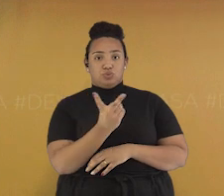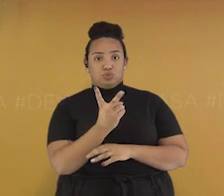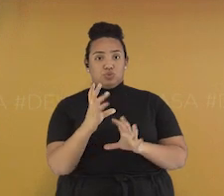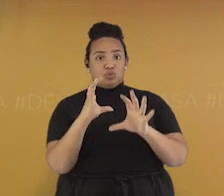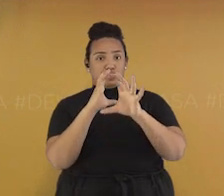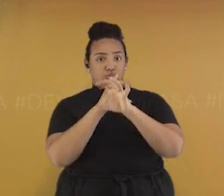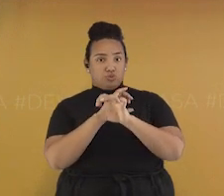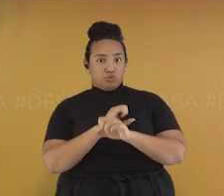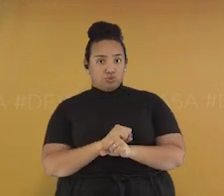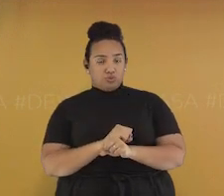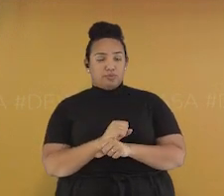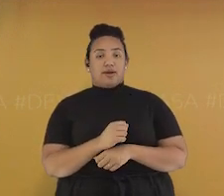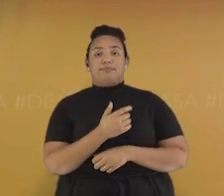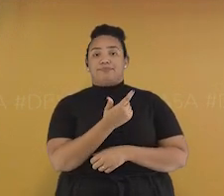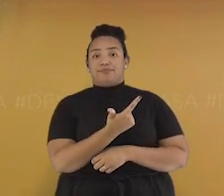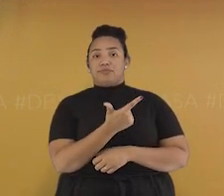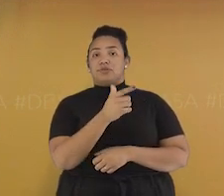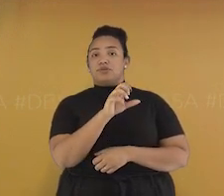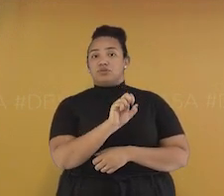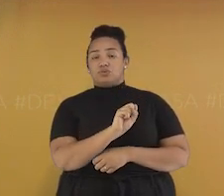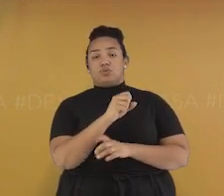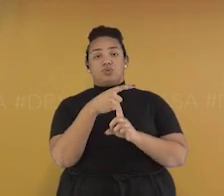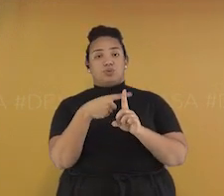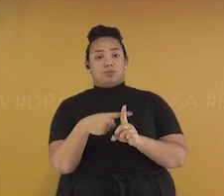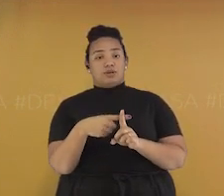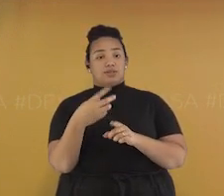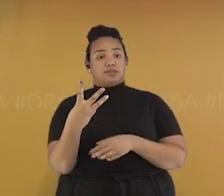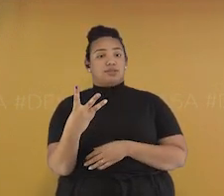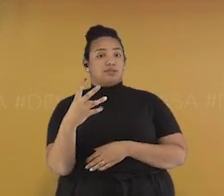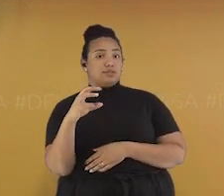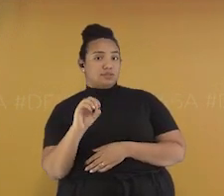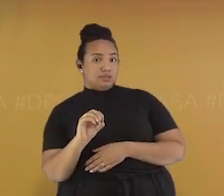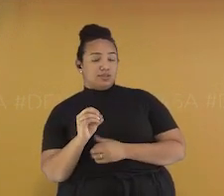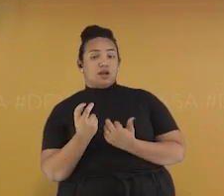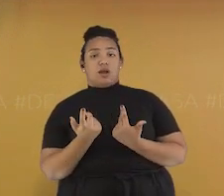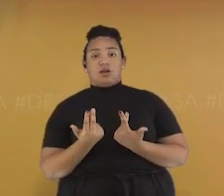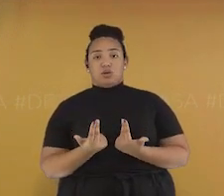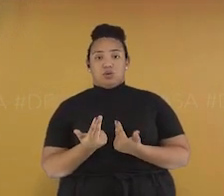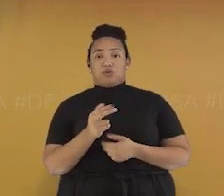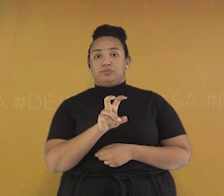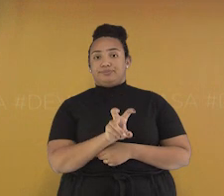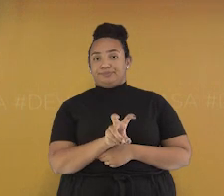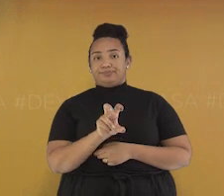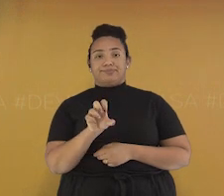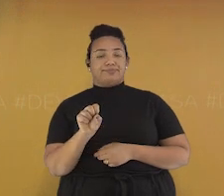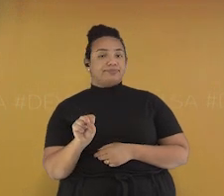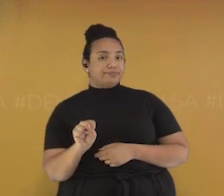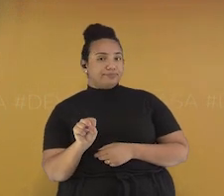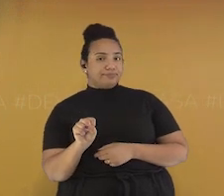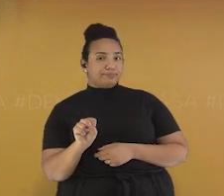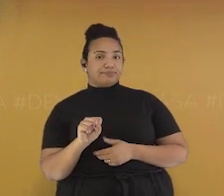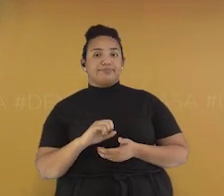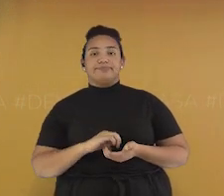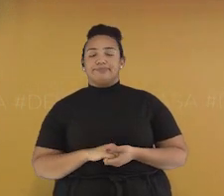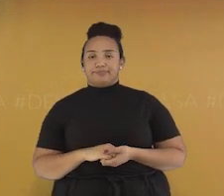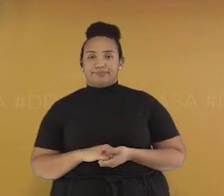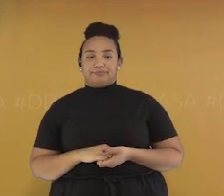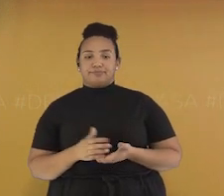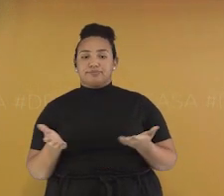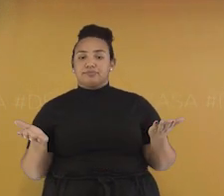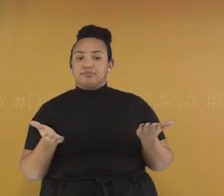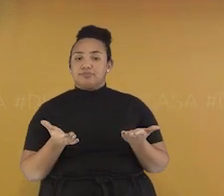primeiro somar os elementos. Fazendo 28 mais 30, iremos obter